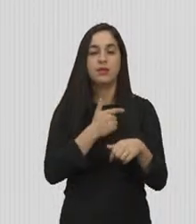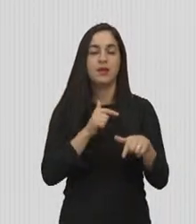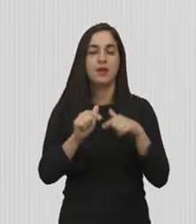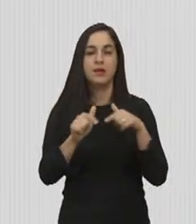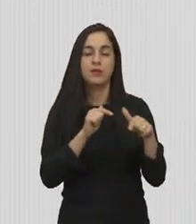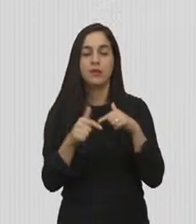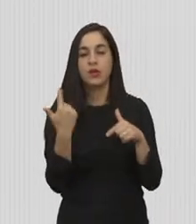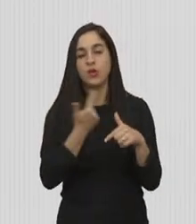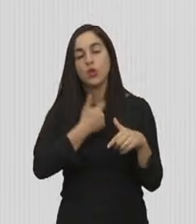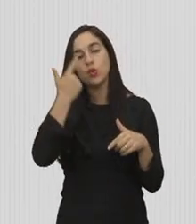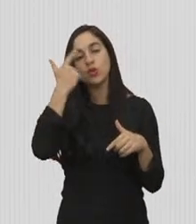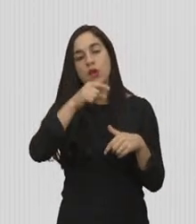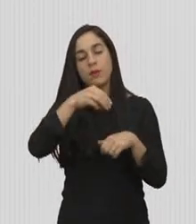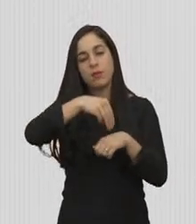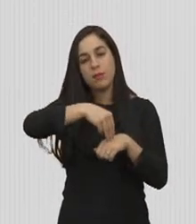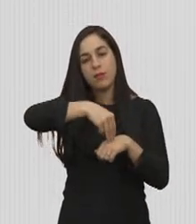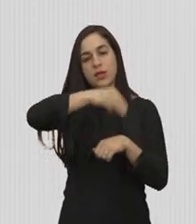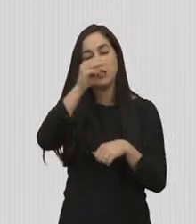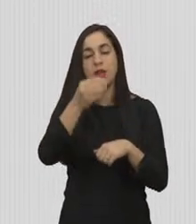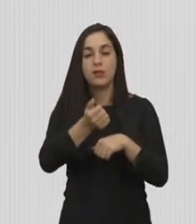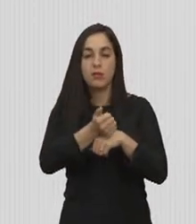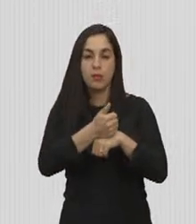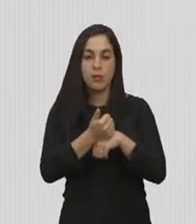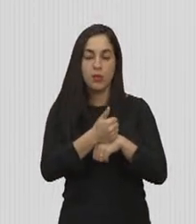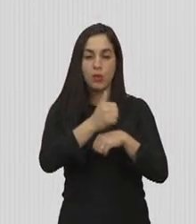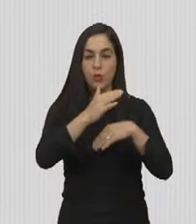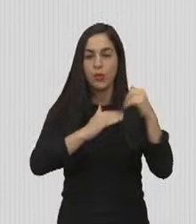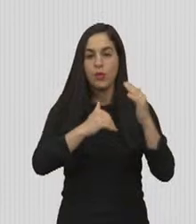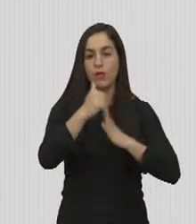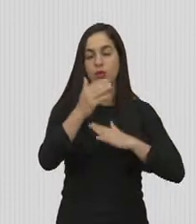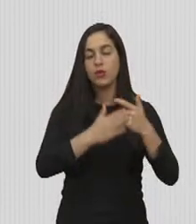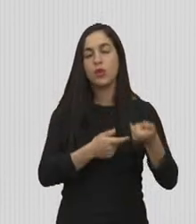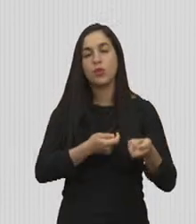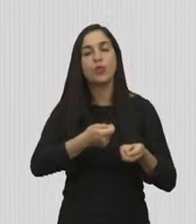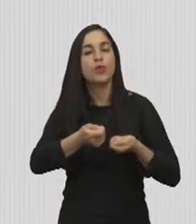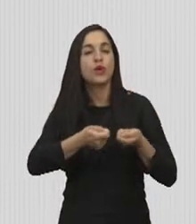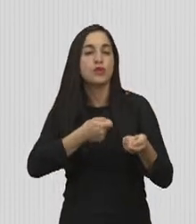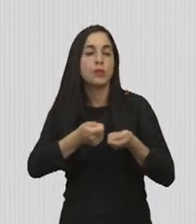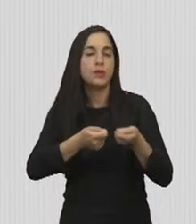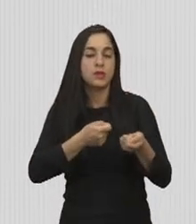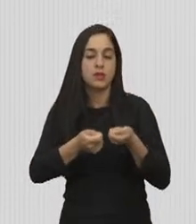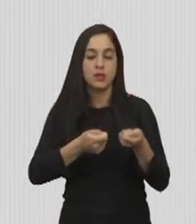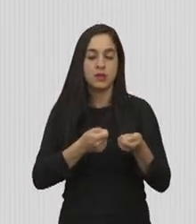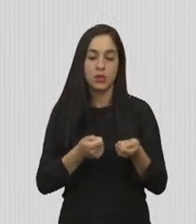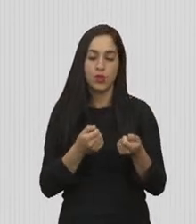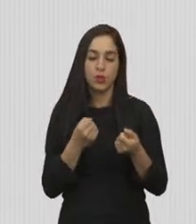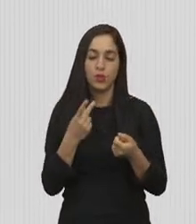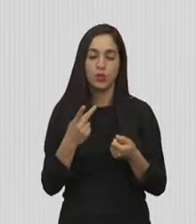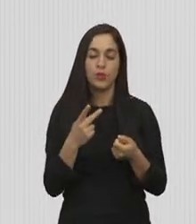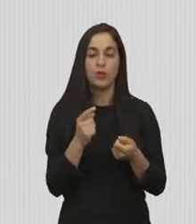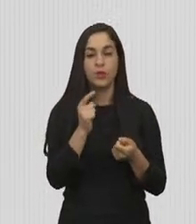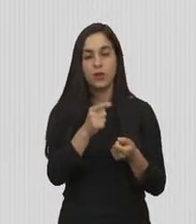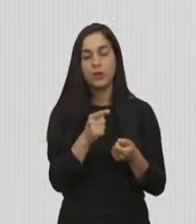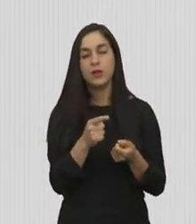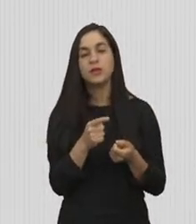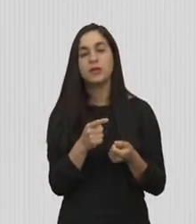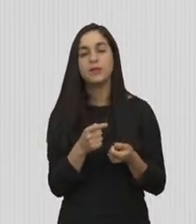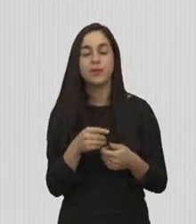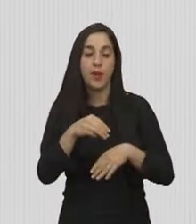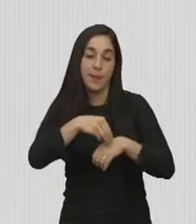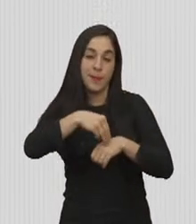consiga abrir um mestrado profissional na área de administração. Ok? Esse mestrado também está